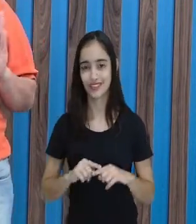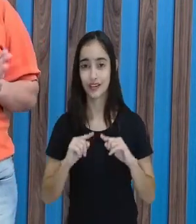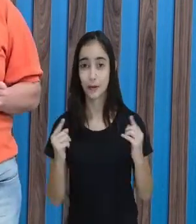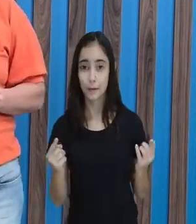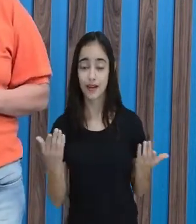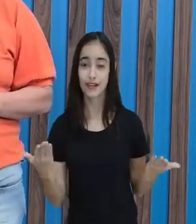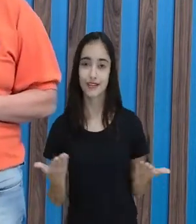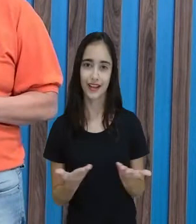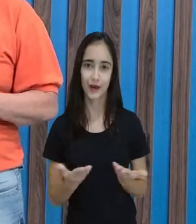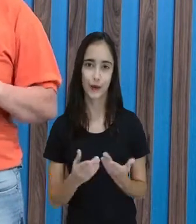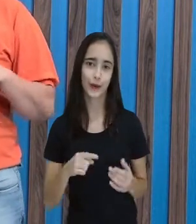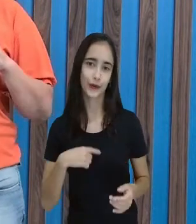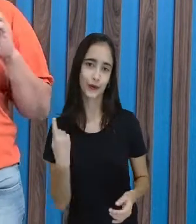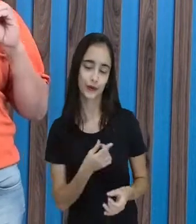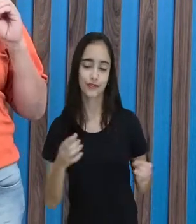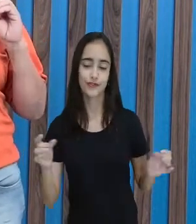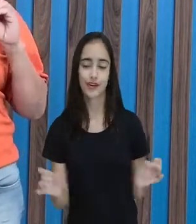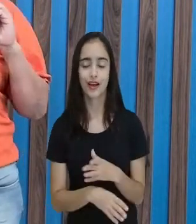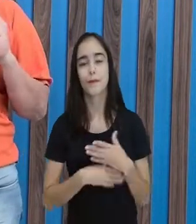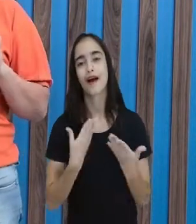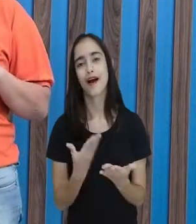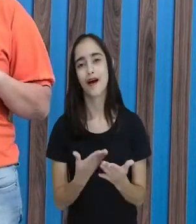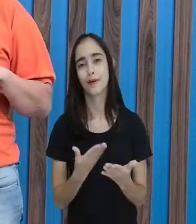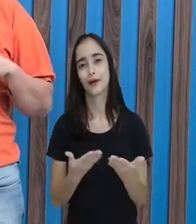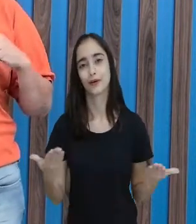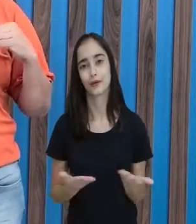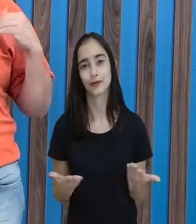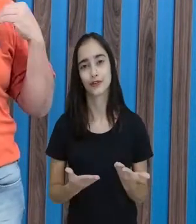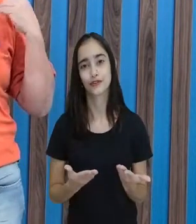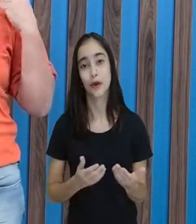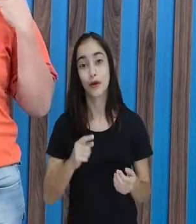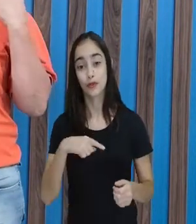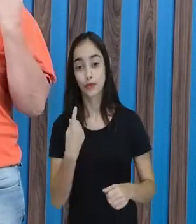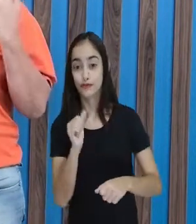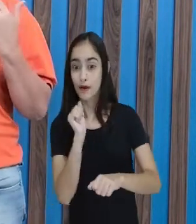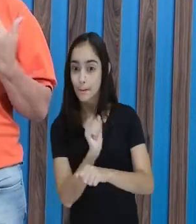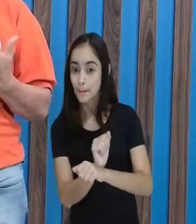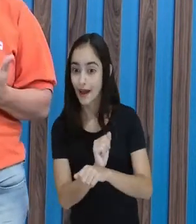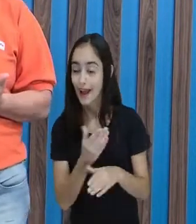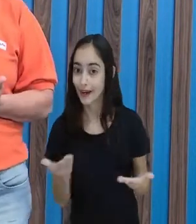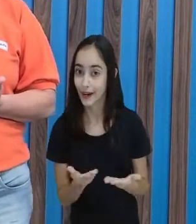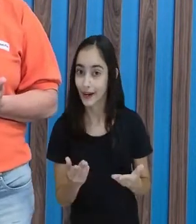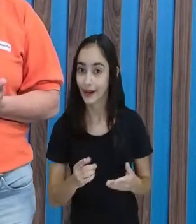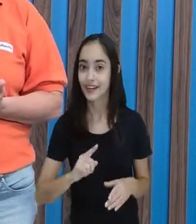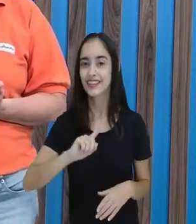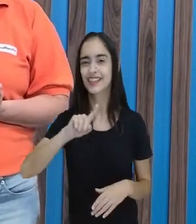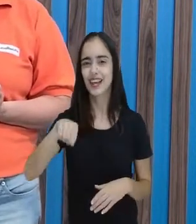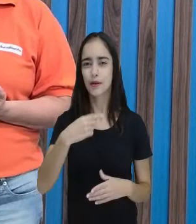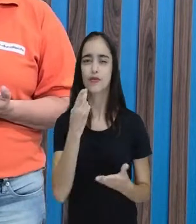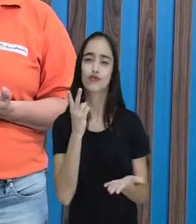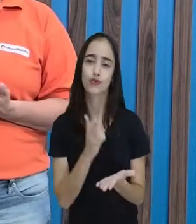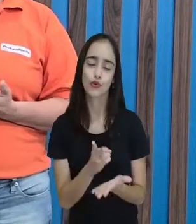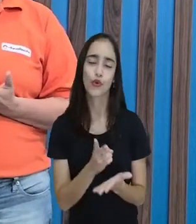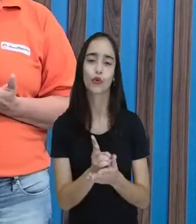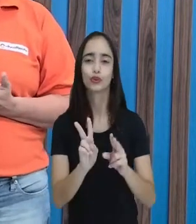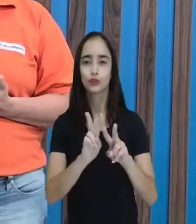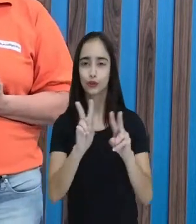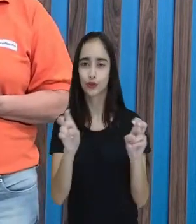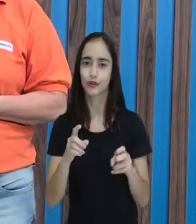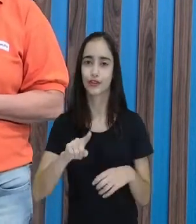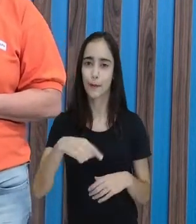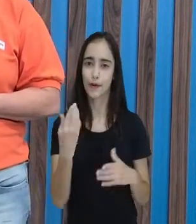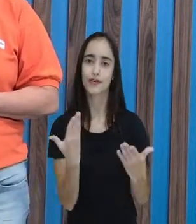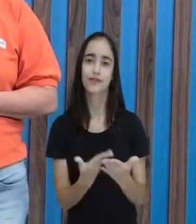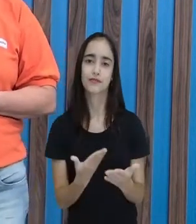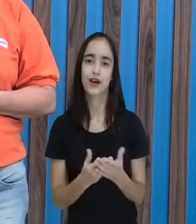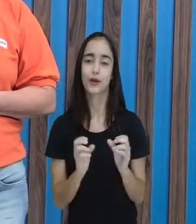um pause, né? A gente vai fazer uma pequena pausa e a gente vai dar continuidade a esse assunto na